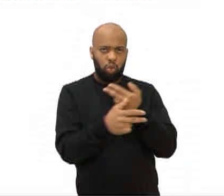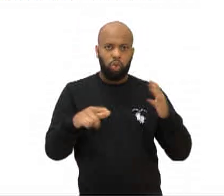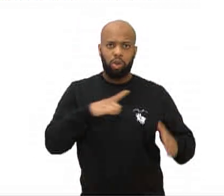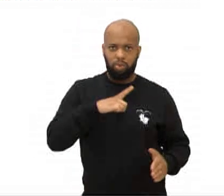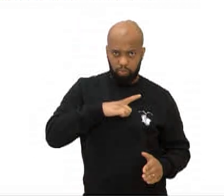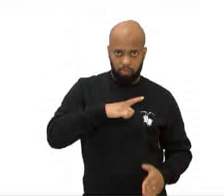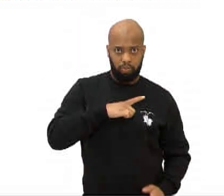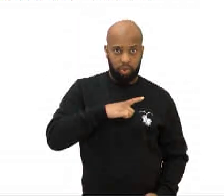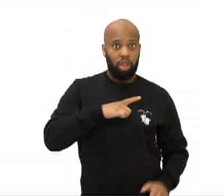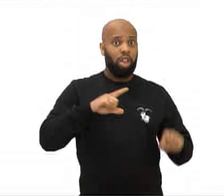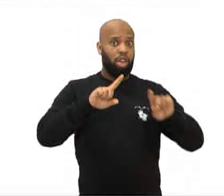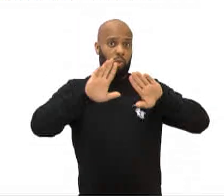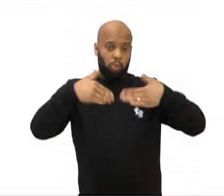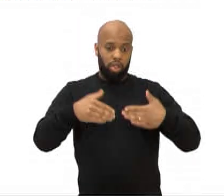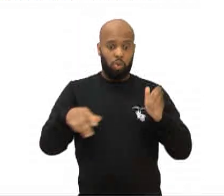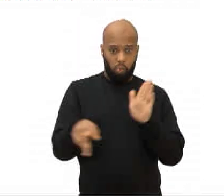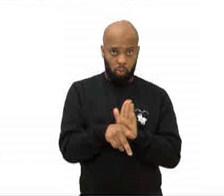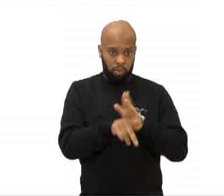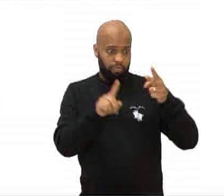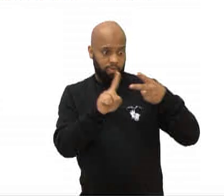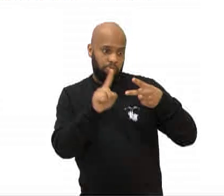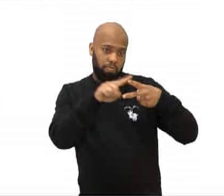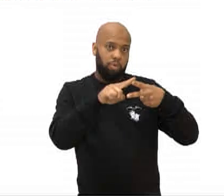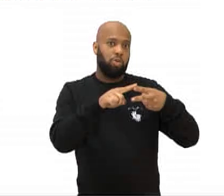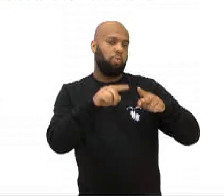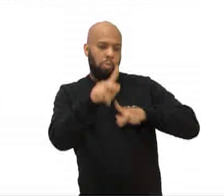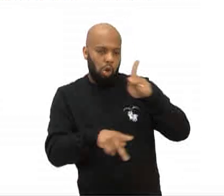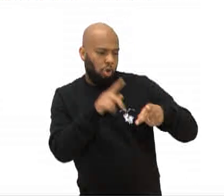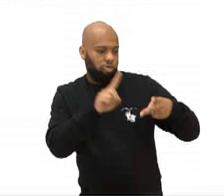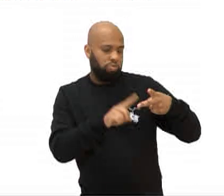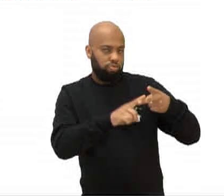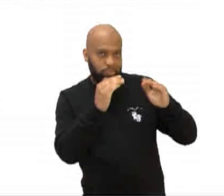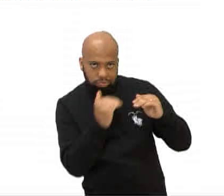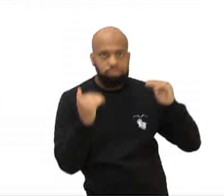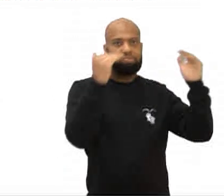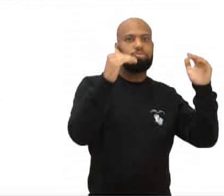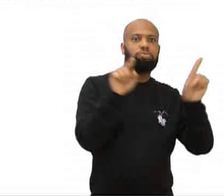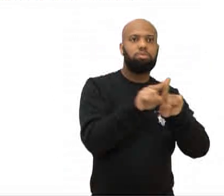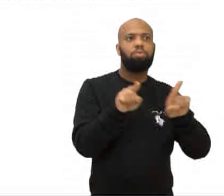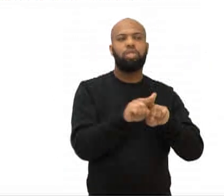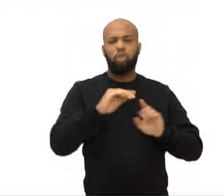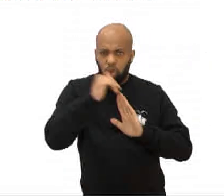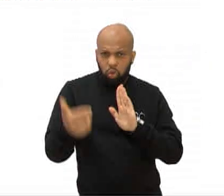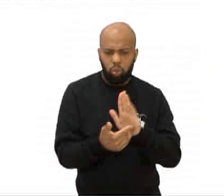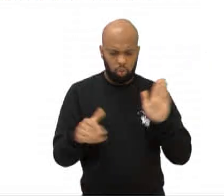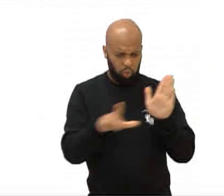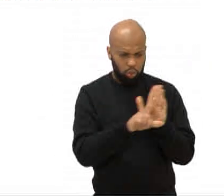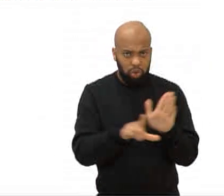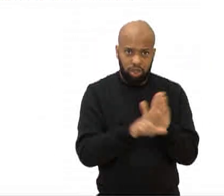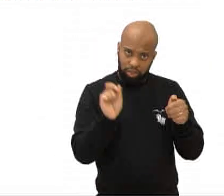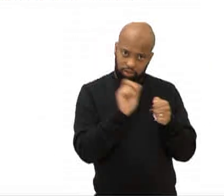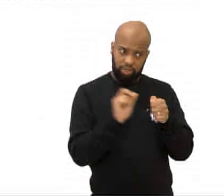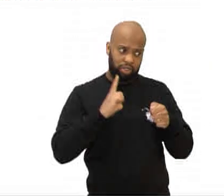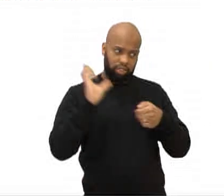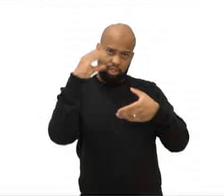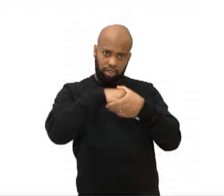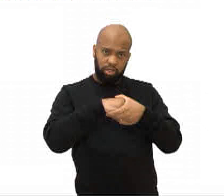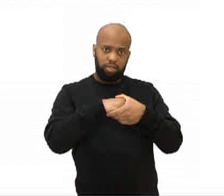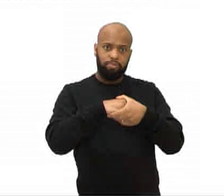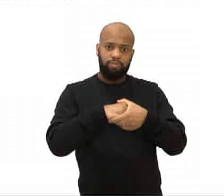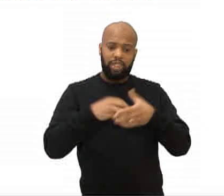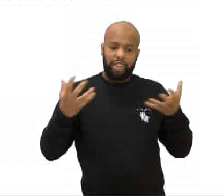quais sejam aquele do povo e aquele dos grandes. Nem também que todas as leis que são feitas em favor